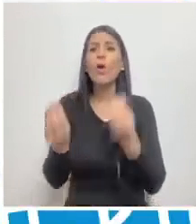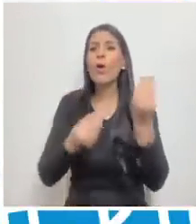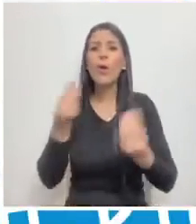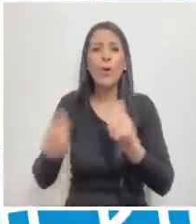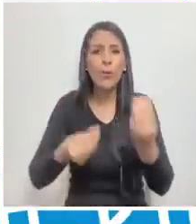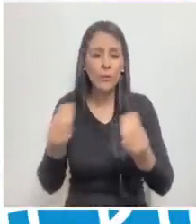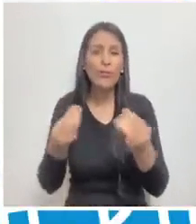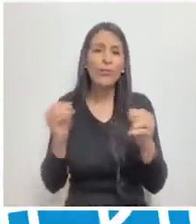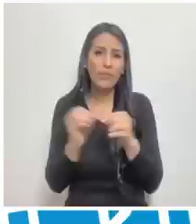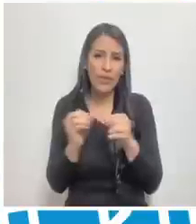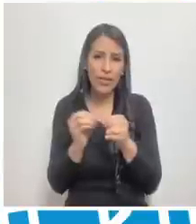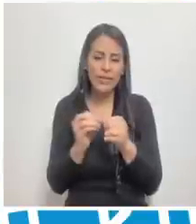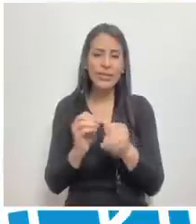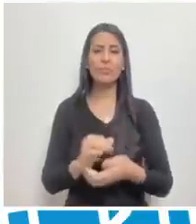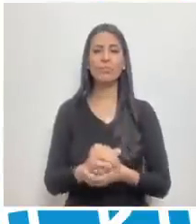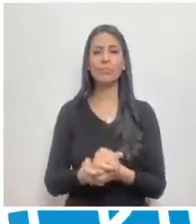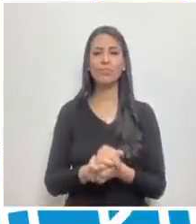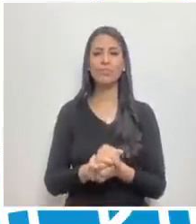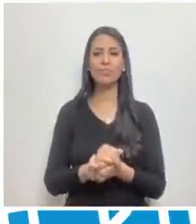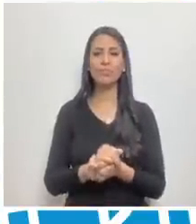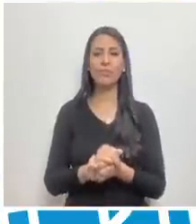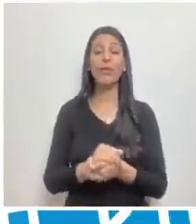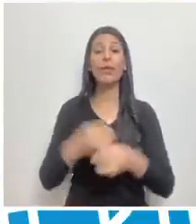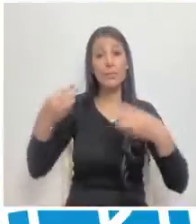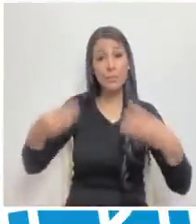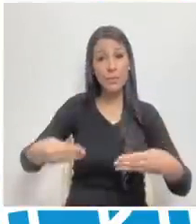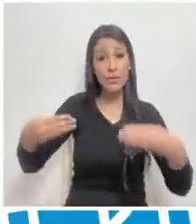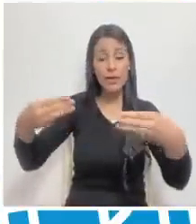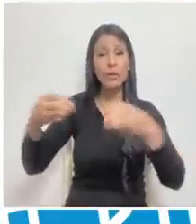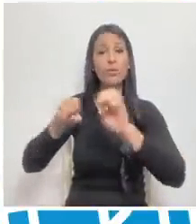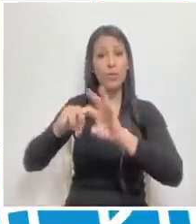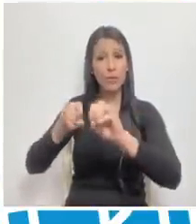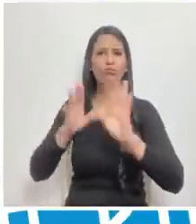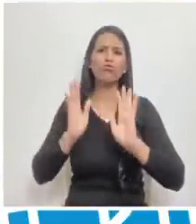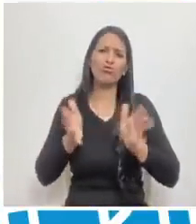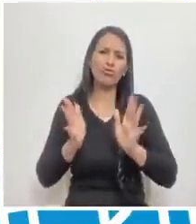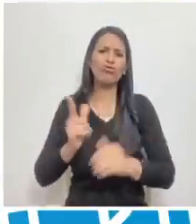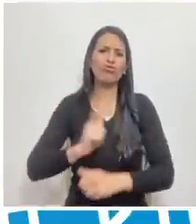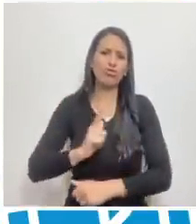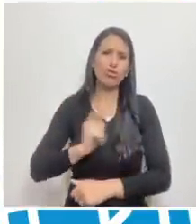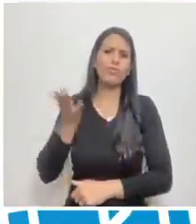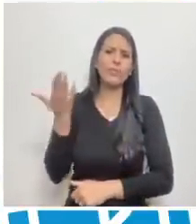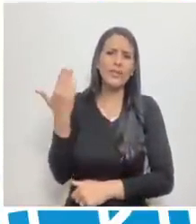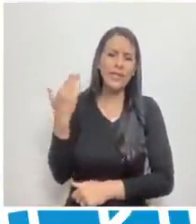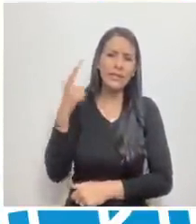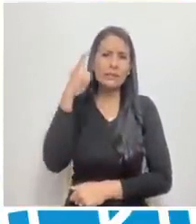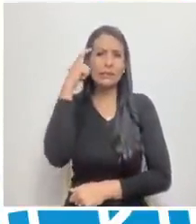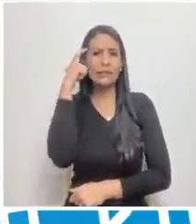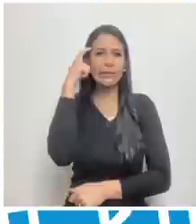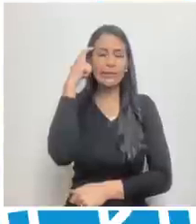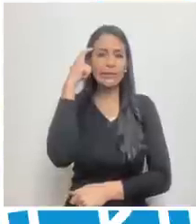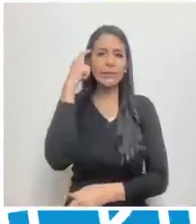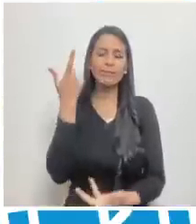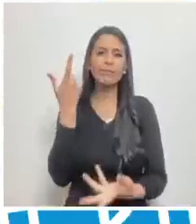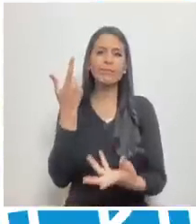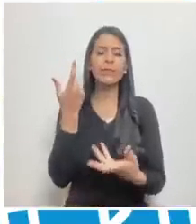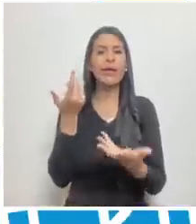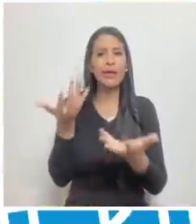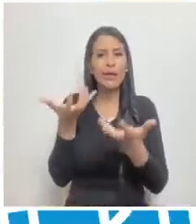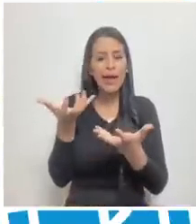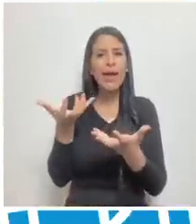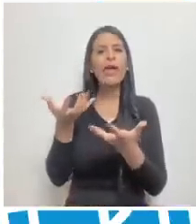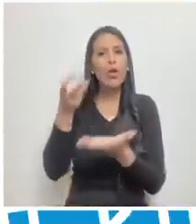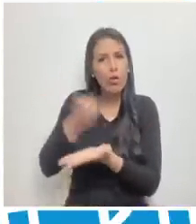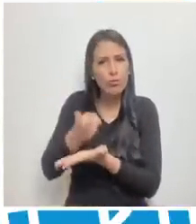É evidente que o Ministério já sinalizava a intenção, enquanto política, de manter a avaliação do